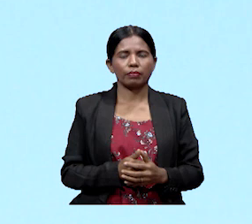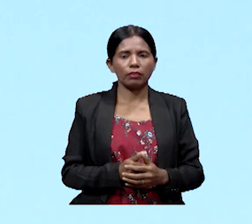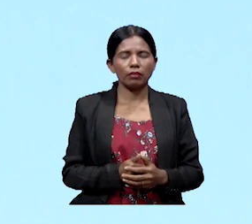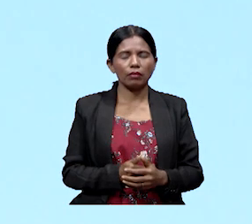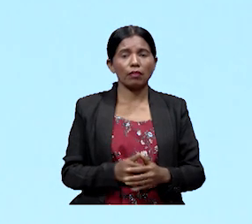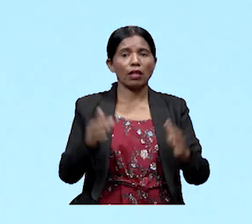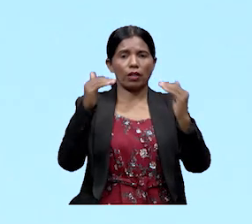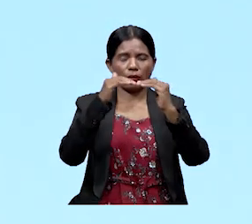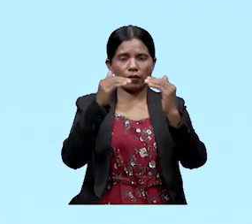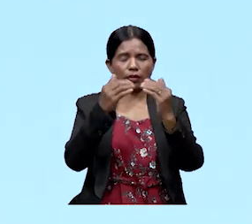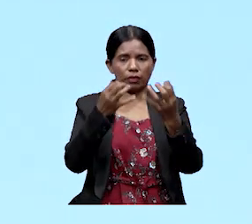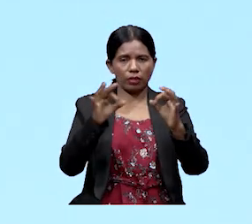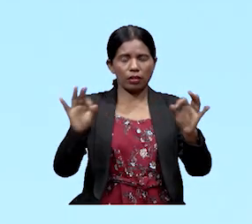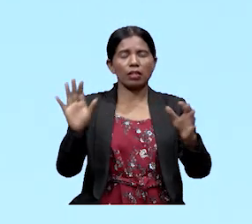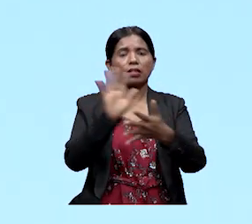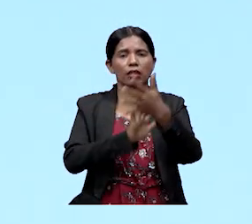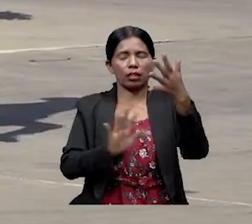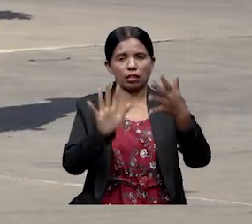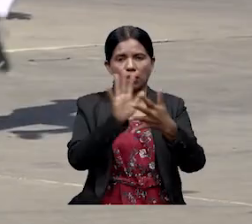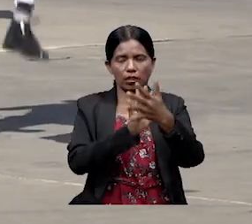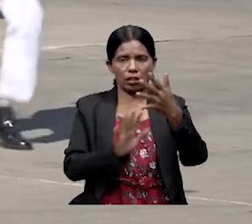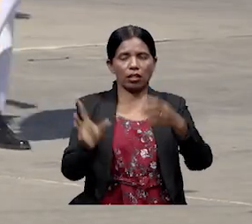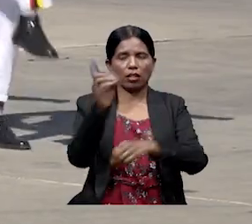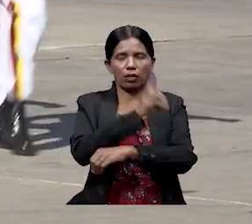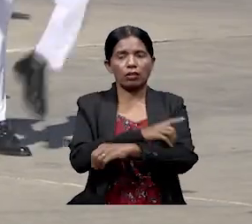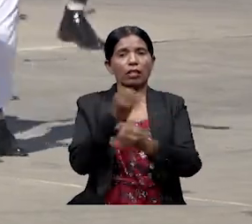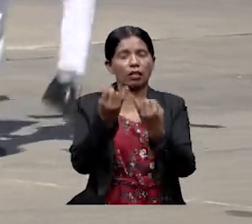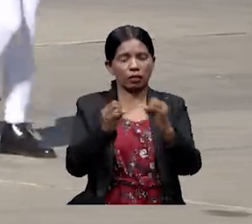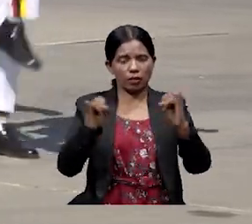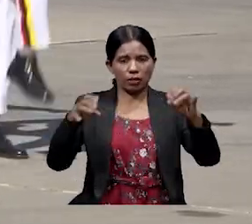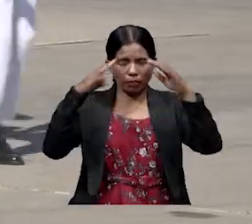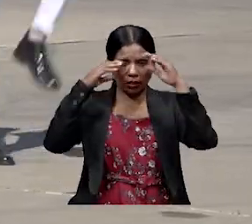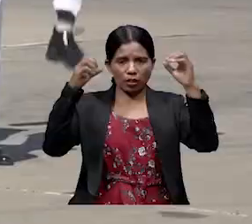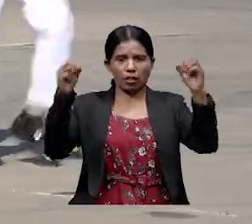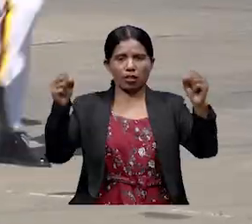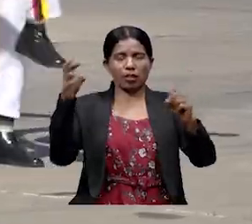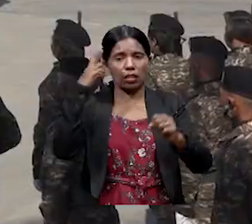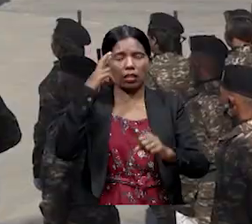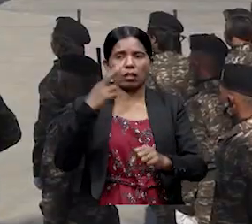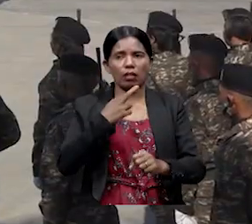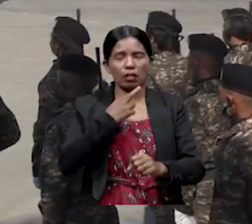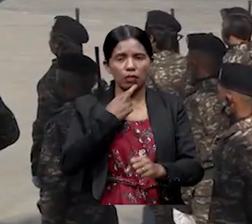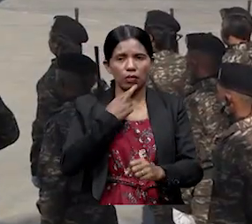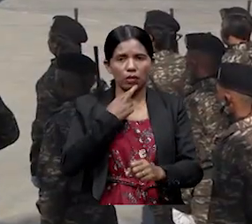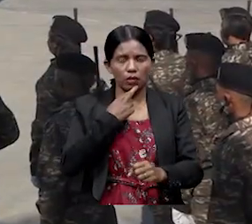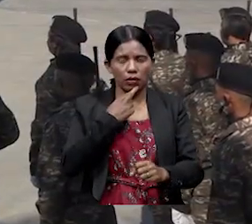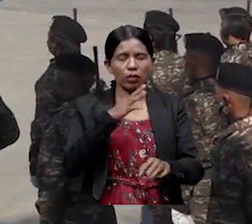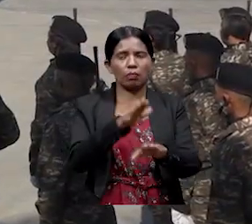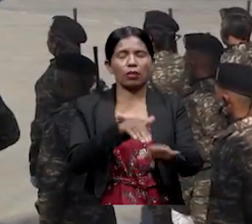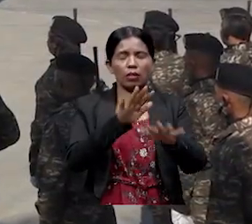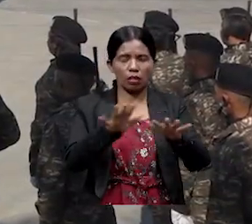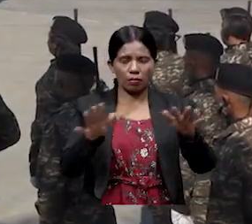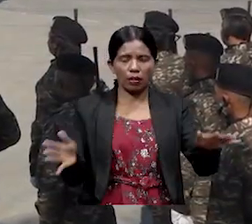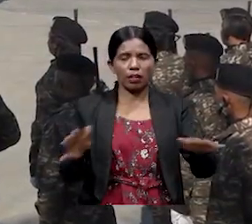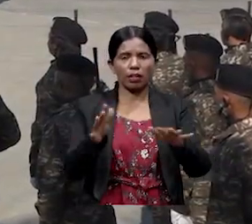remata tija cerimônia celebração Loron Restauração Independência, né? Presidente da República, José Ramos Horta, convida a Labariki